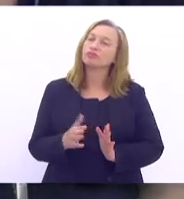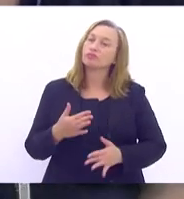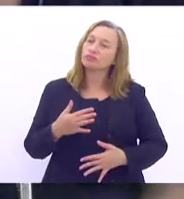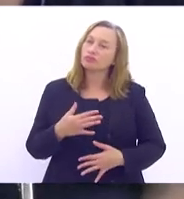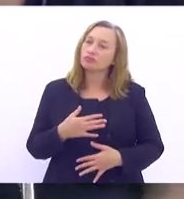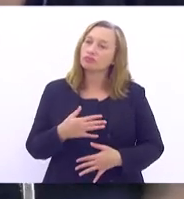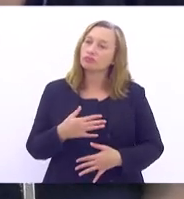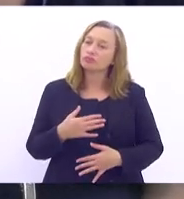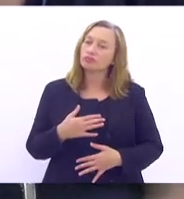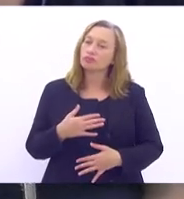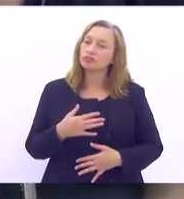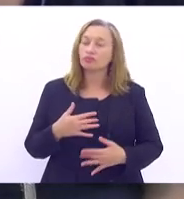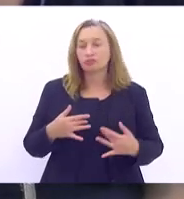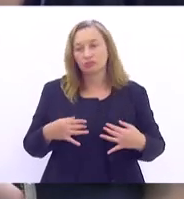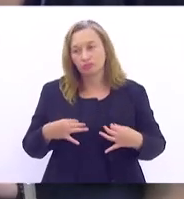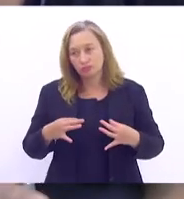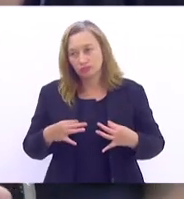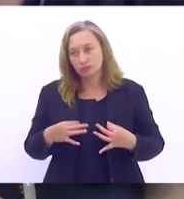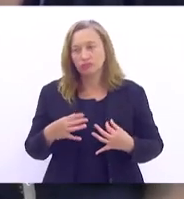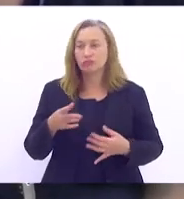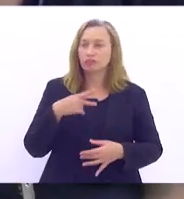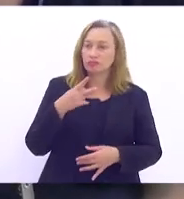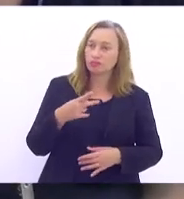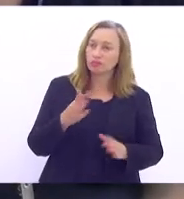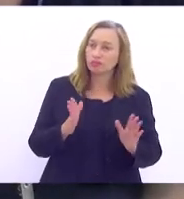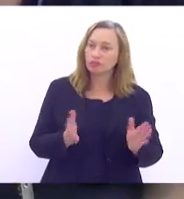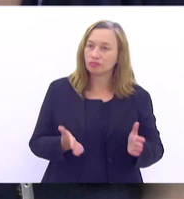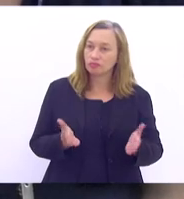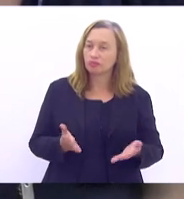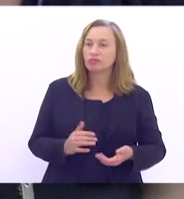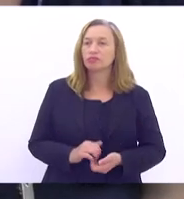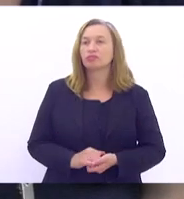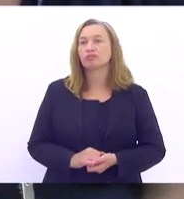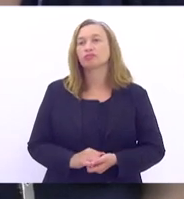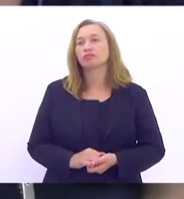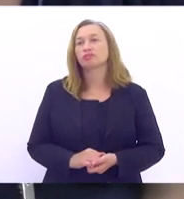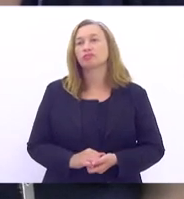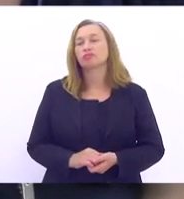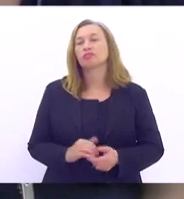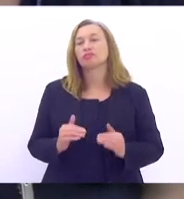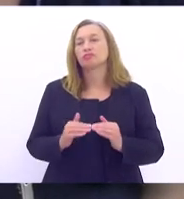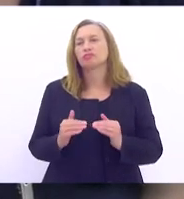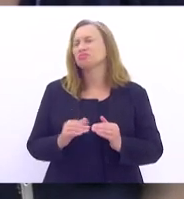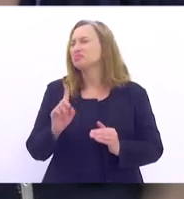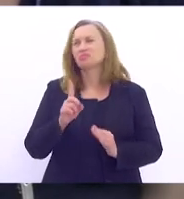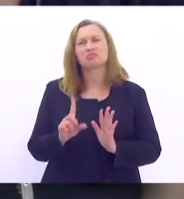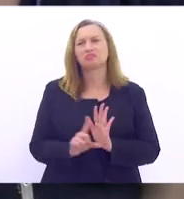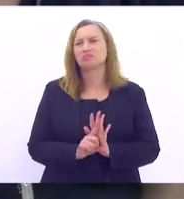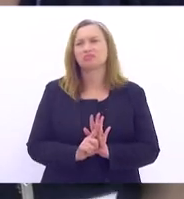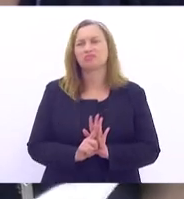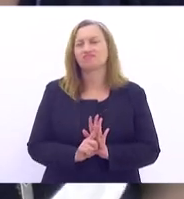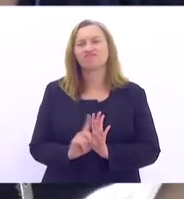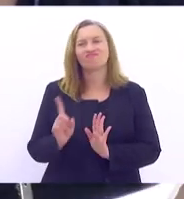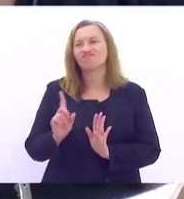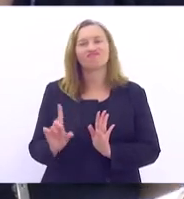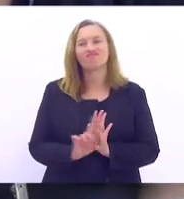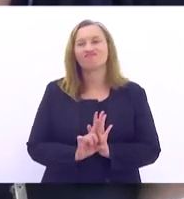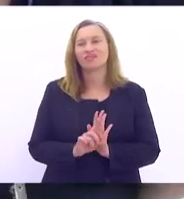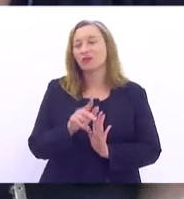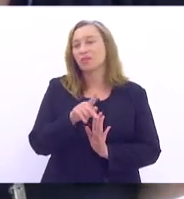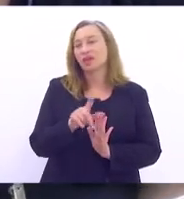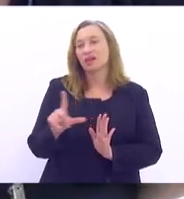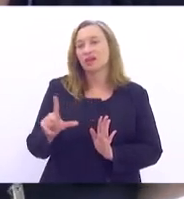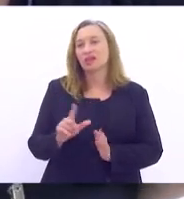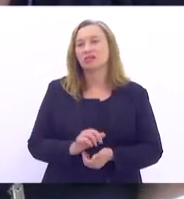esse parecer, ou agora ou posteriormente, né, de acordo. Mas não é lei. Não é lei, é PL. É